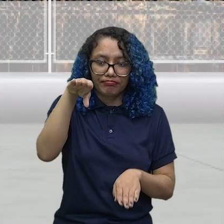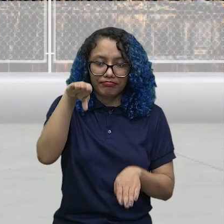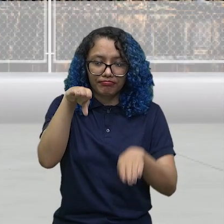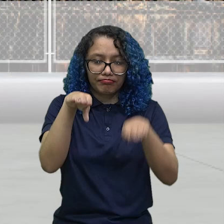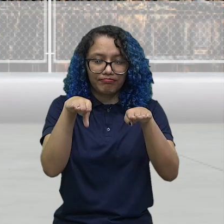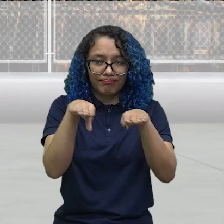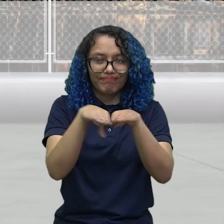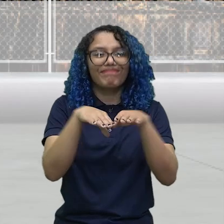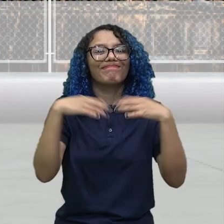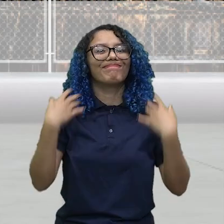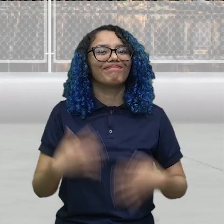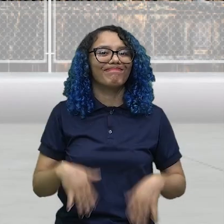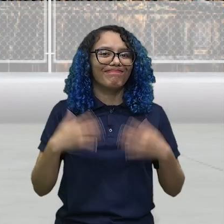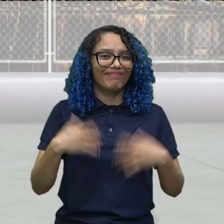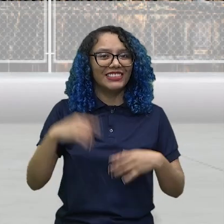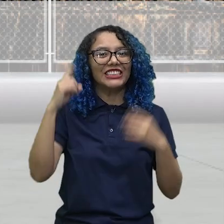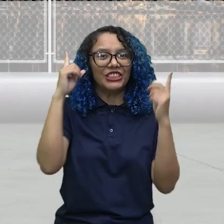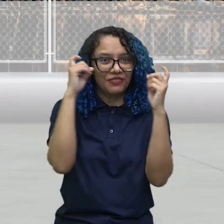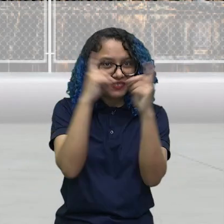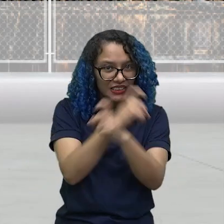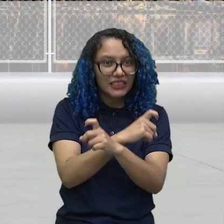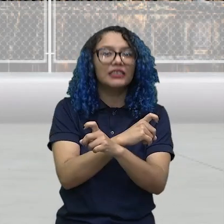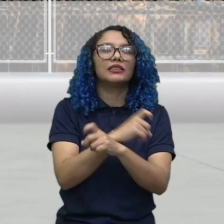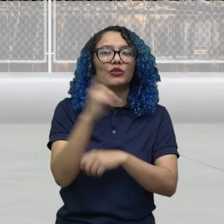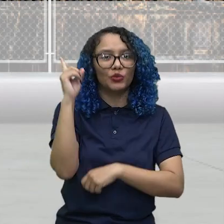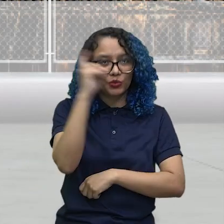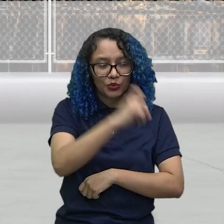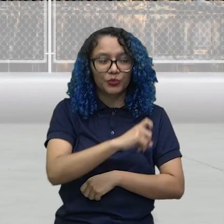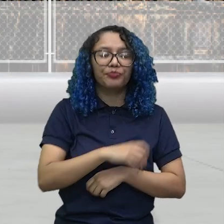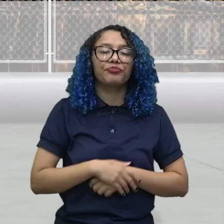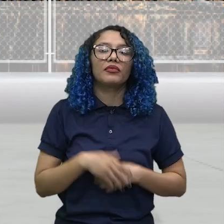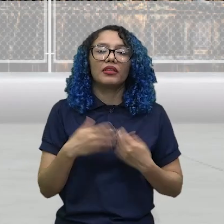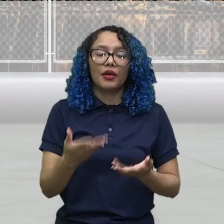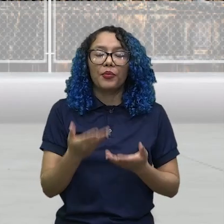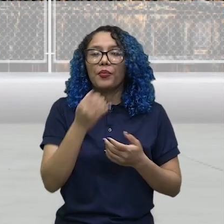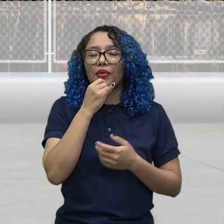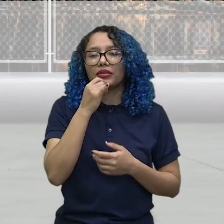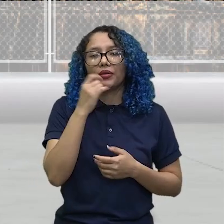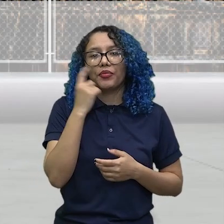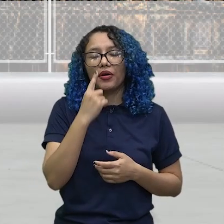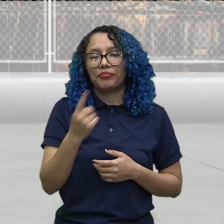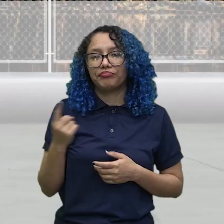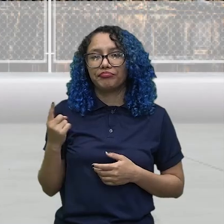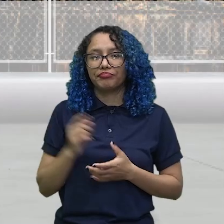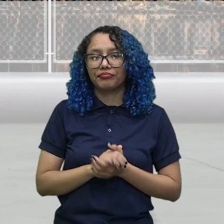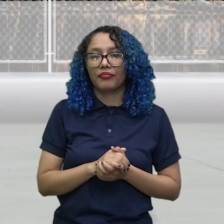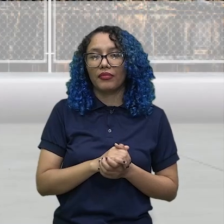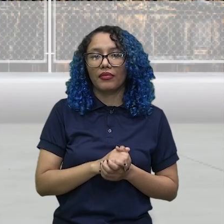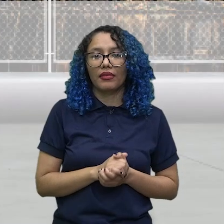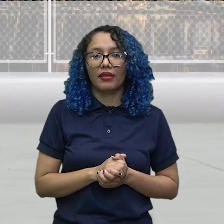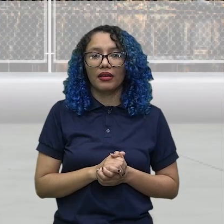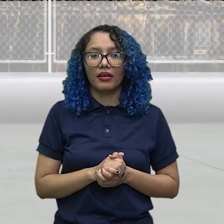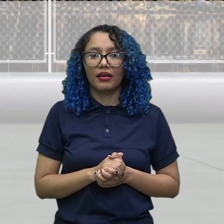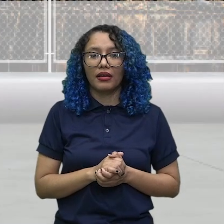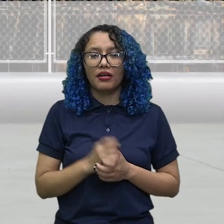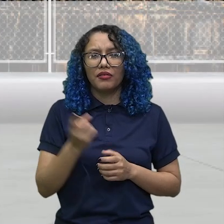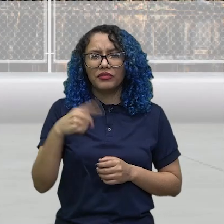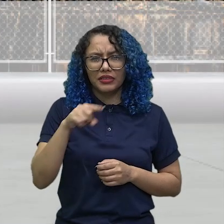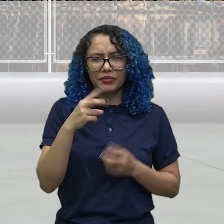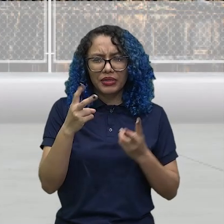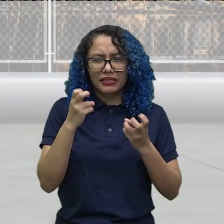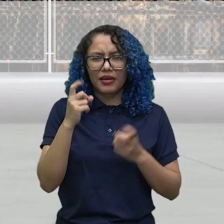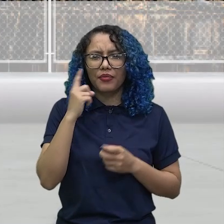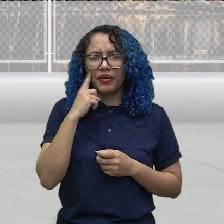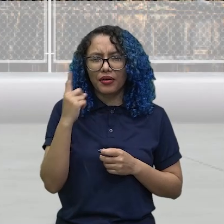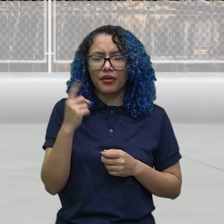que segrega. E, obviamente, para falar desse tema, eu tenho aqui essa imagem, olha, que talvez seja, de todos os lados vocês conseguem ver,